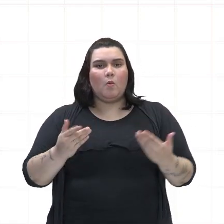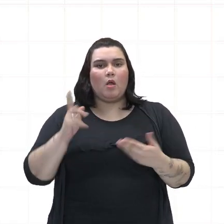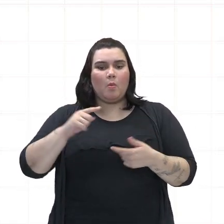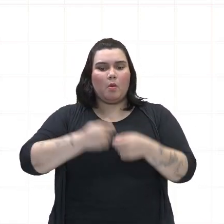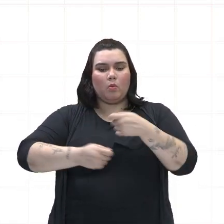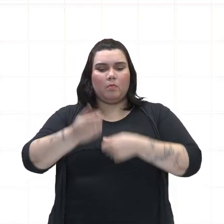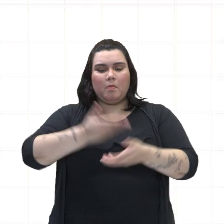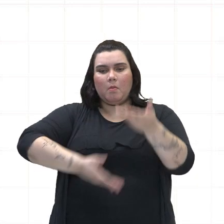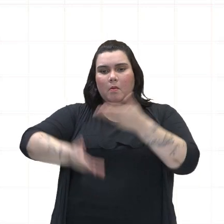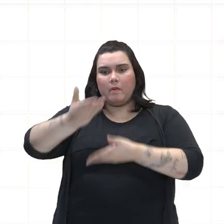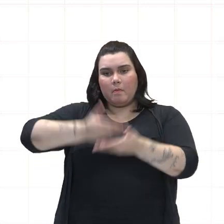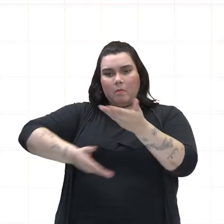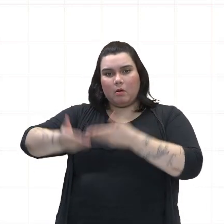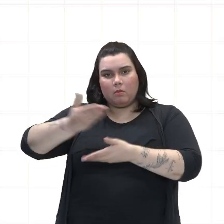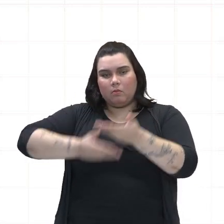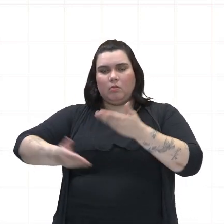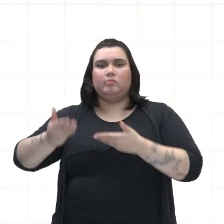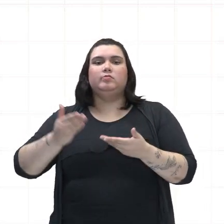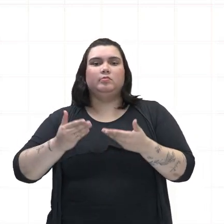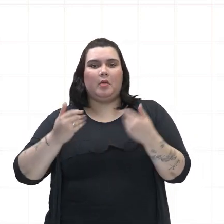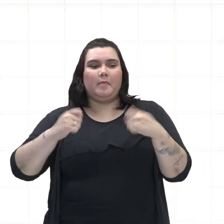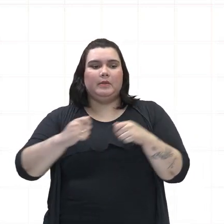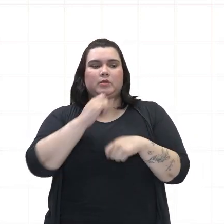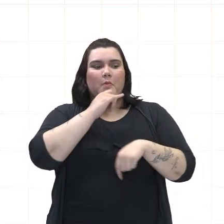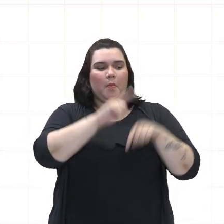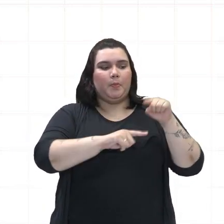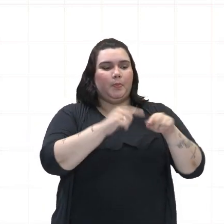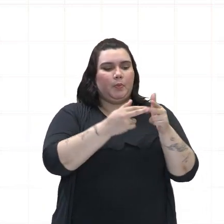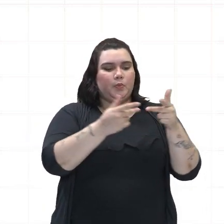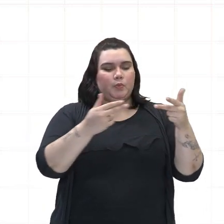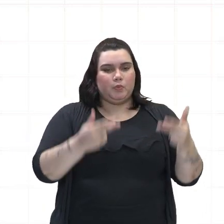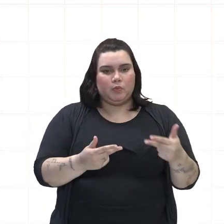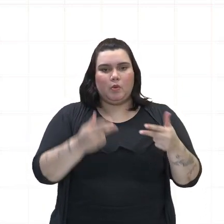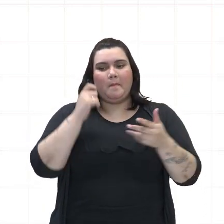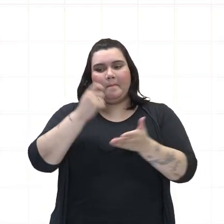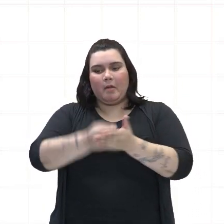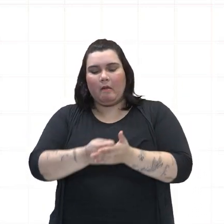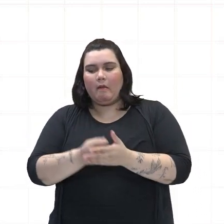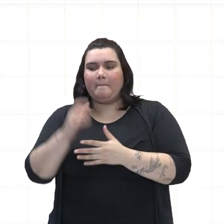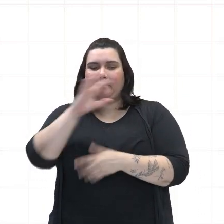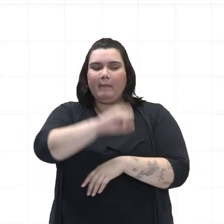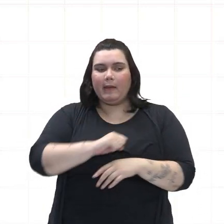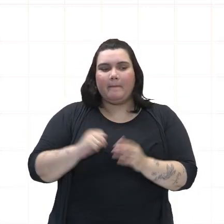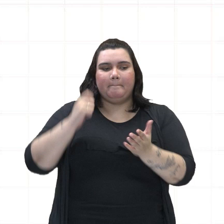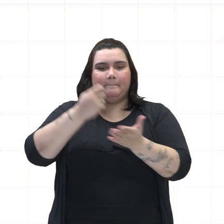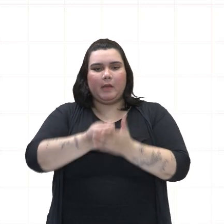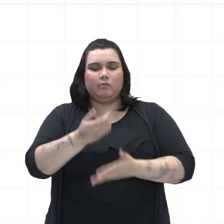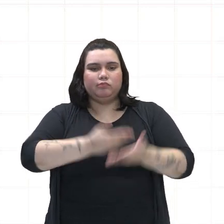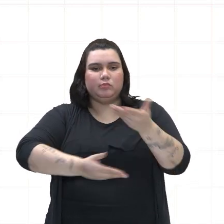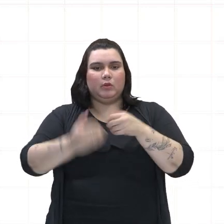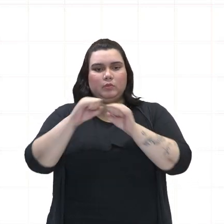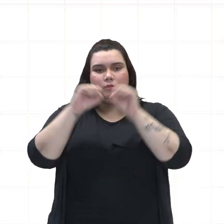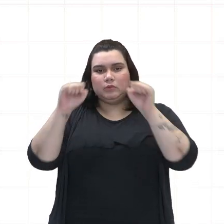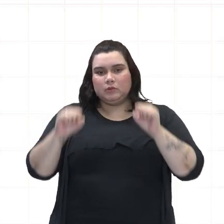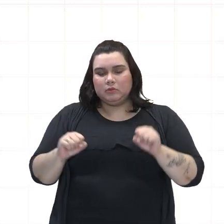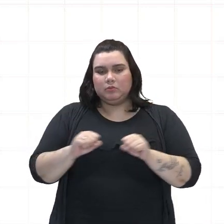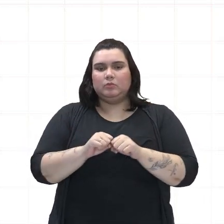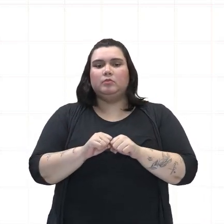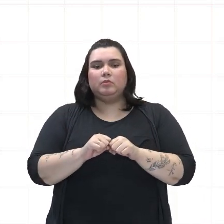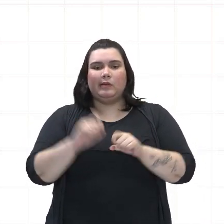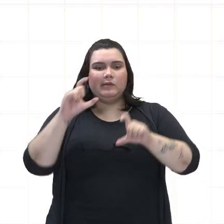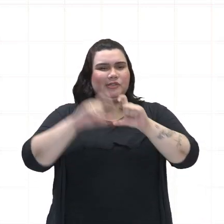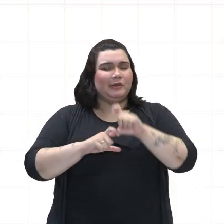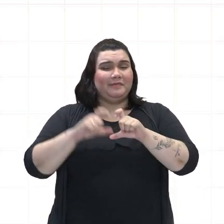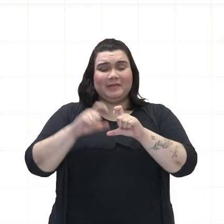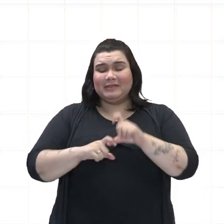na forma de produtos e que tinha que ser pagada ali como o quê? Com borracha. Então, era um sistema perpétuo de